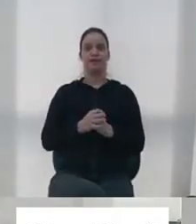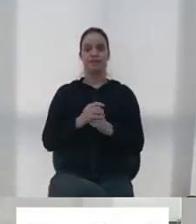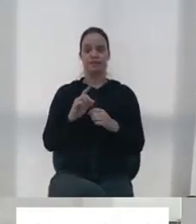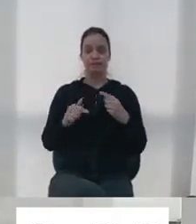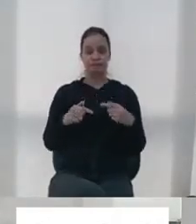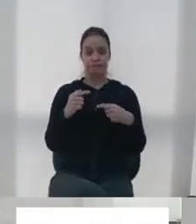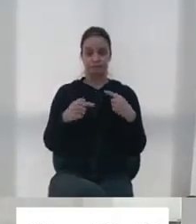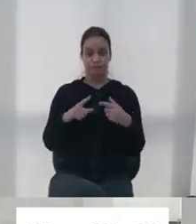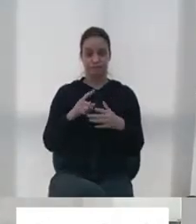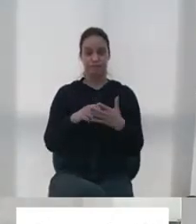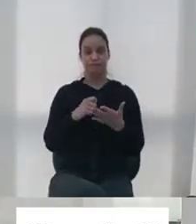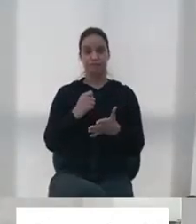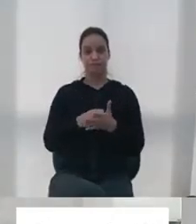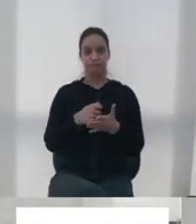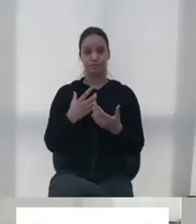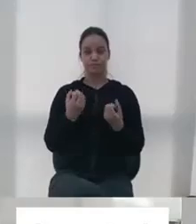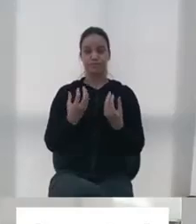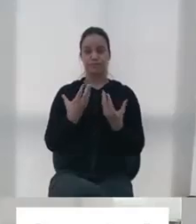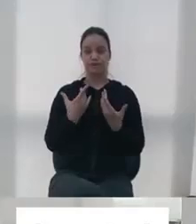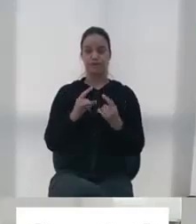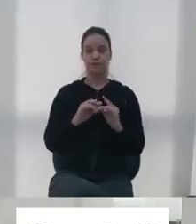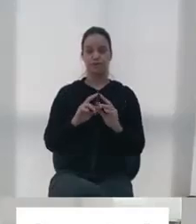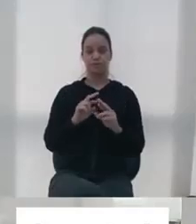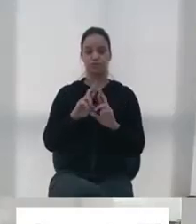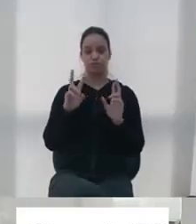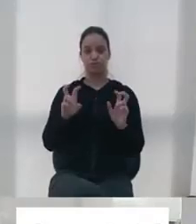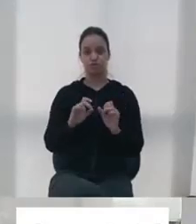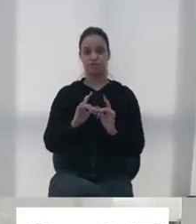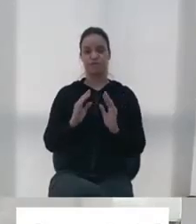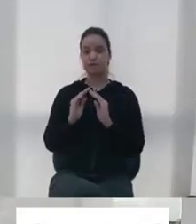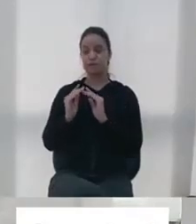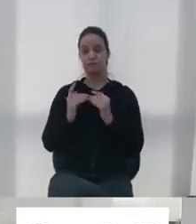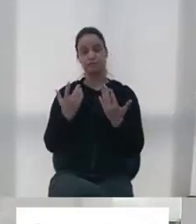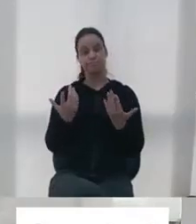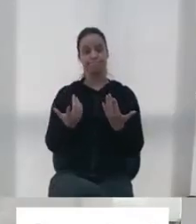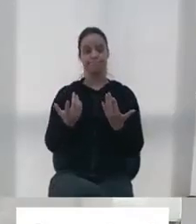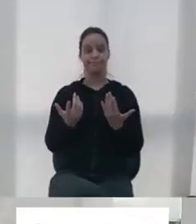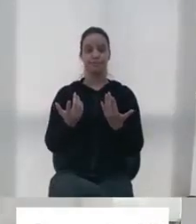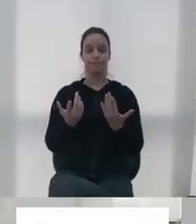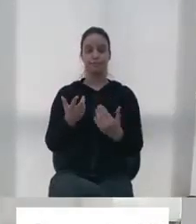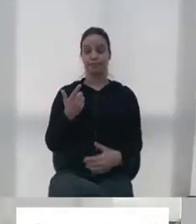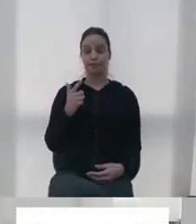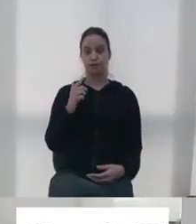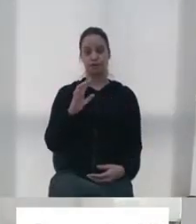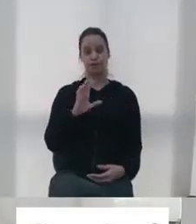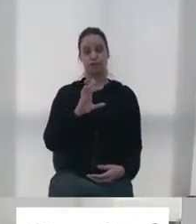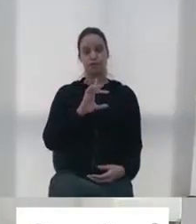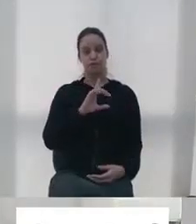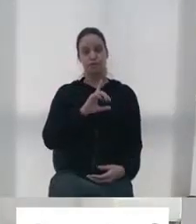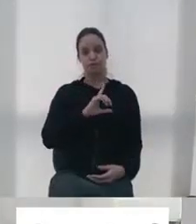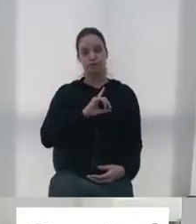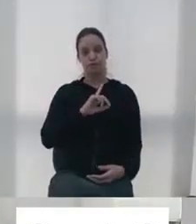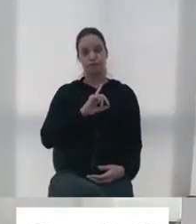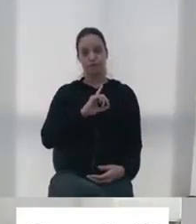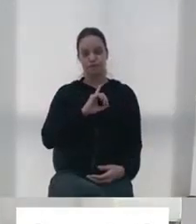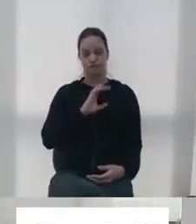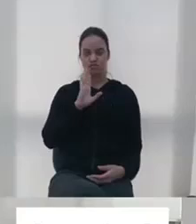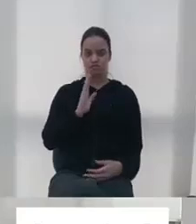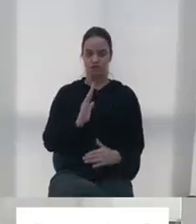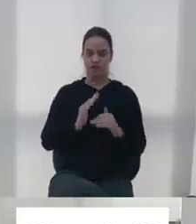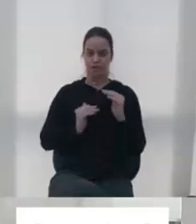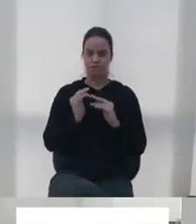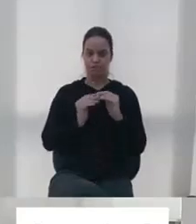conflito, enfrentamento com a especulação imobiliária. Então, é fundamental que a gente tenha, né, ou defensores, né, preparados,